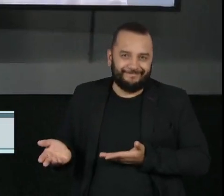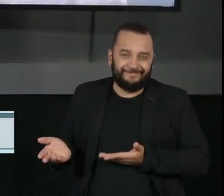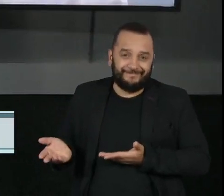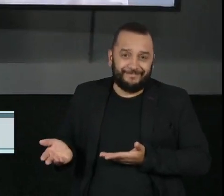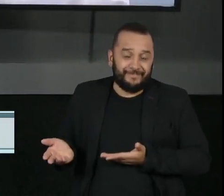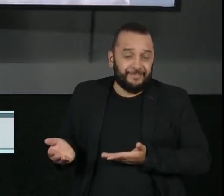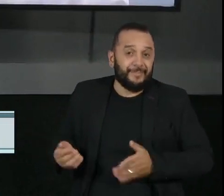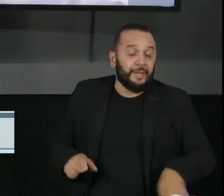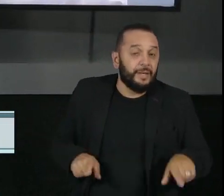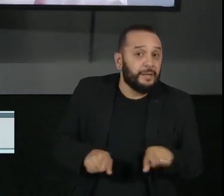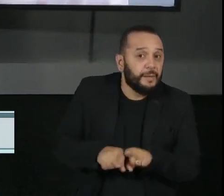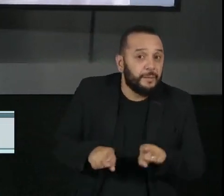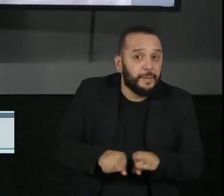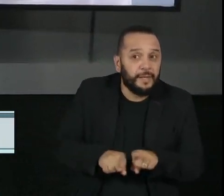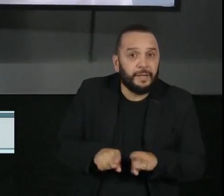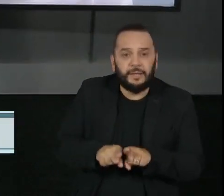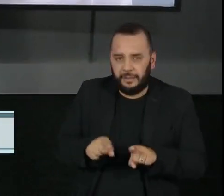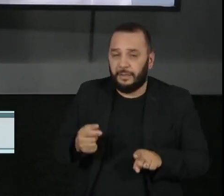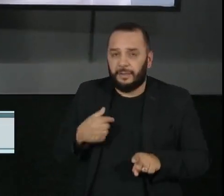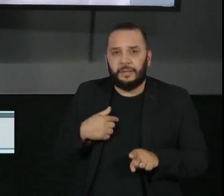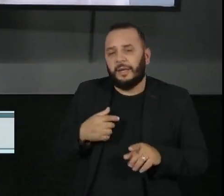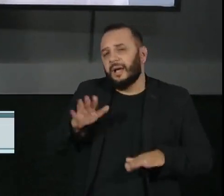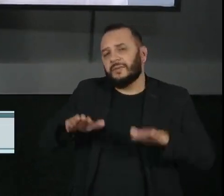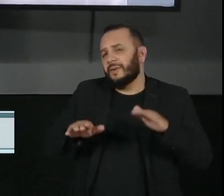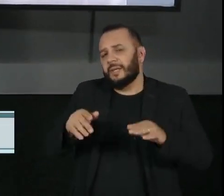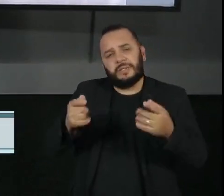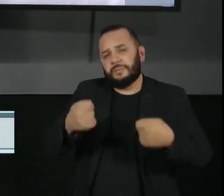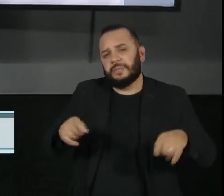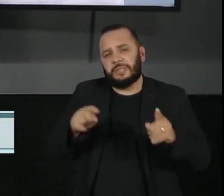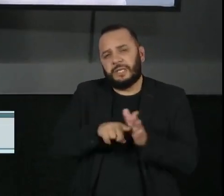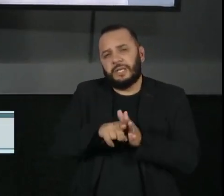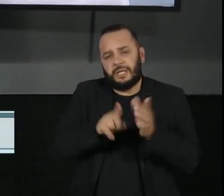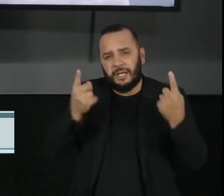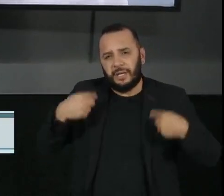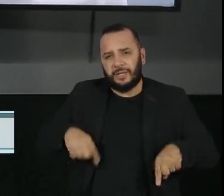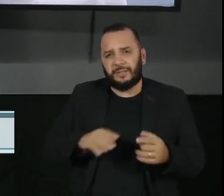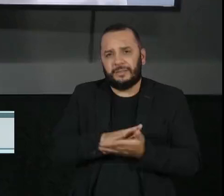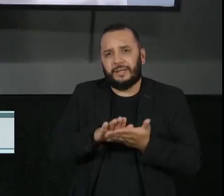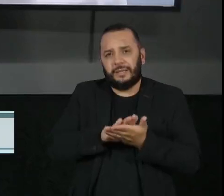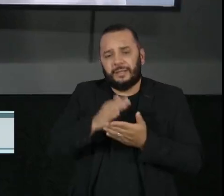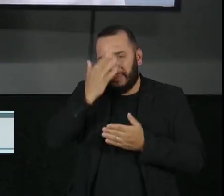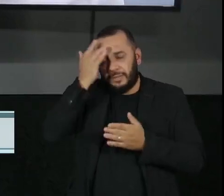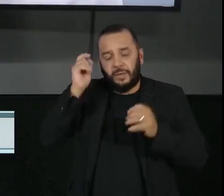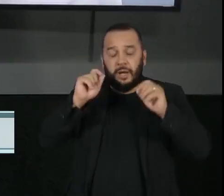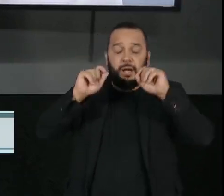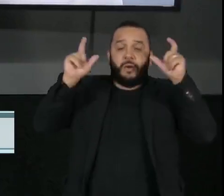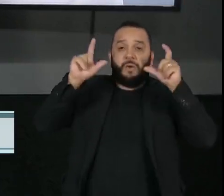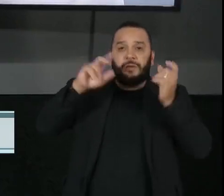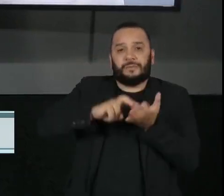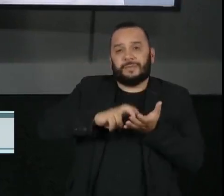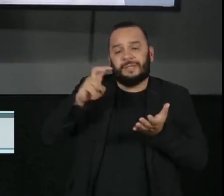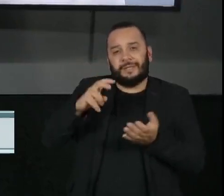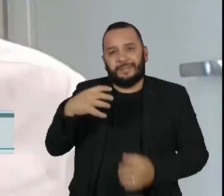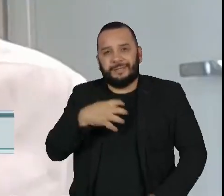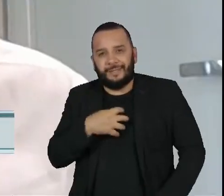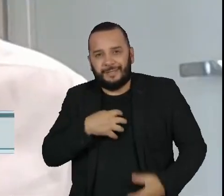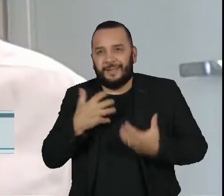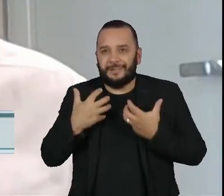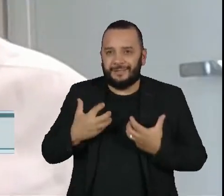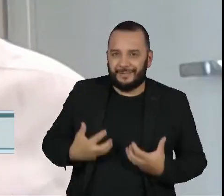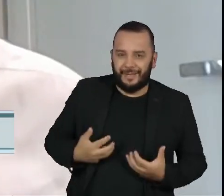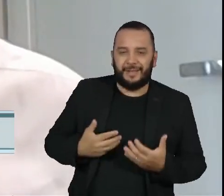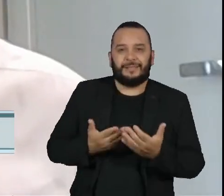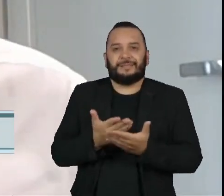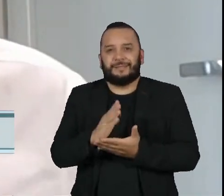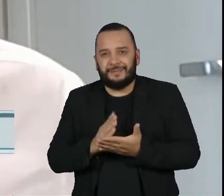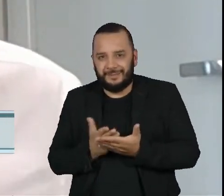precisa exatamente e precisamente de um diagnóstico. O simples fato de que uma pessoa acorda pela manhã se sentindo cansada,